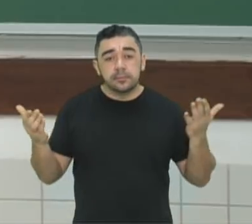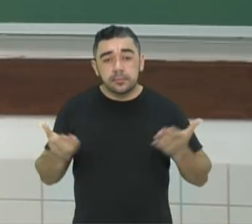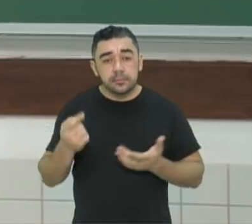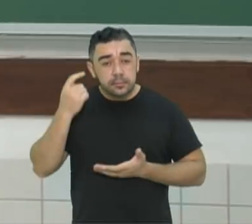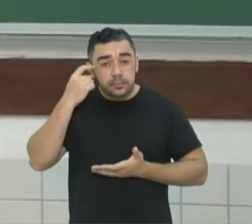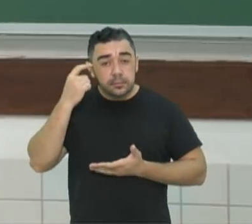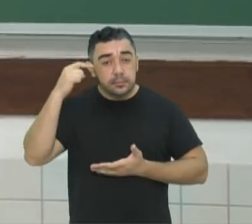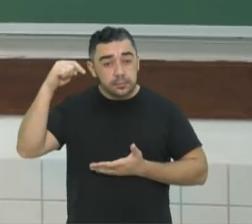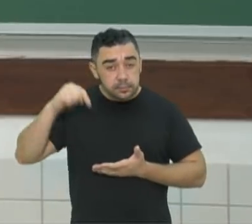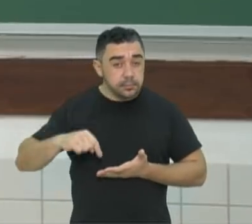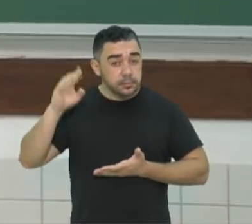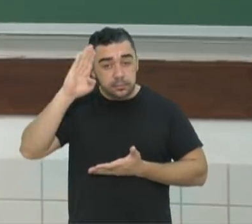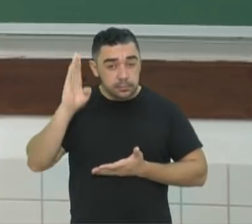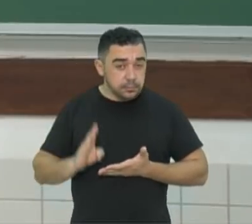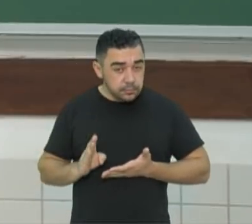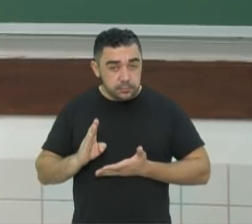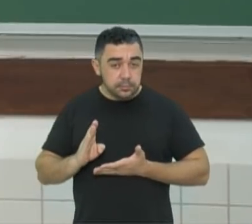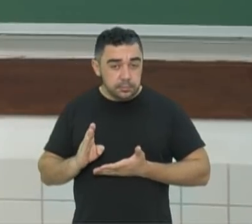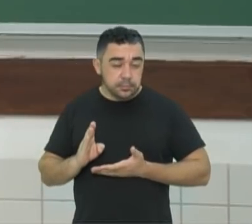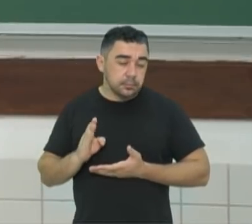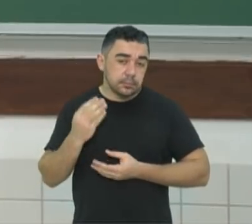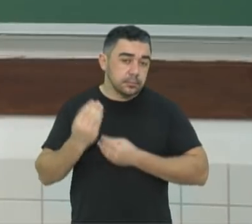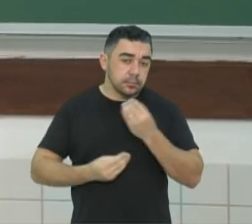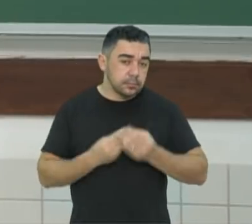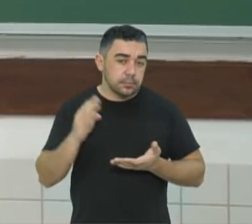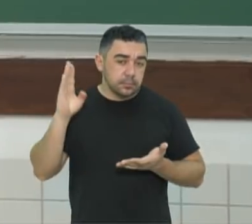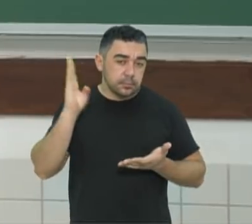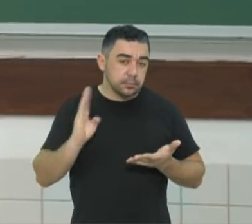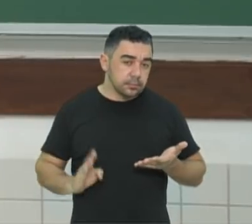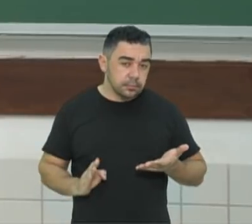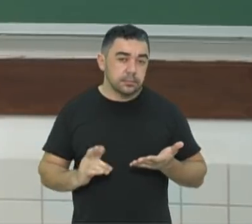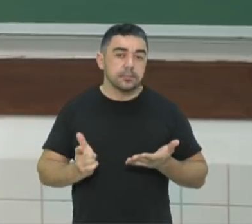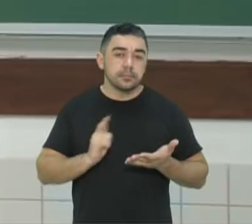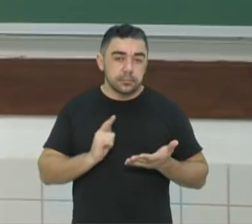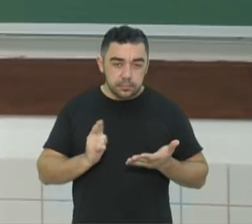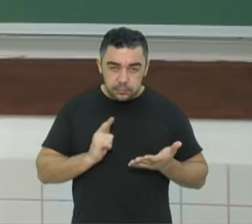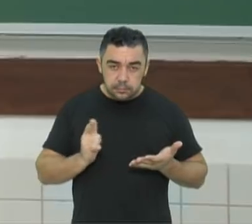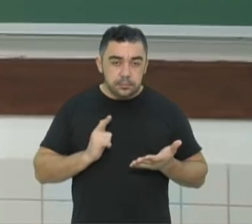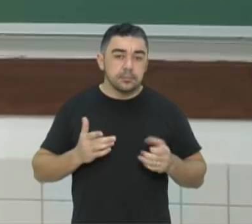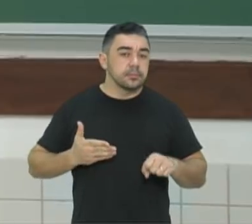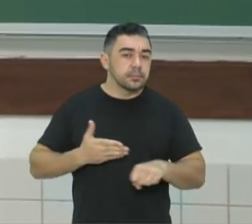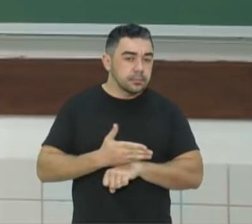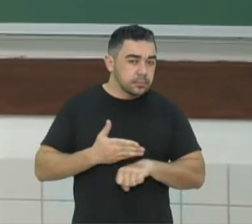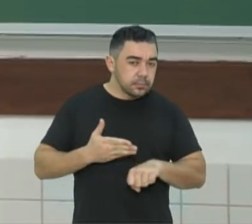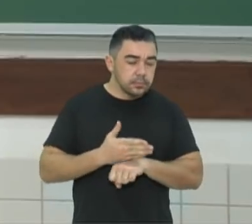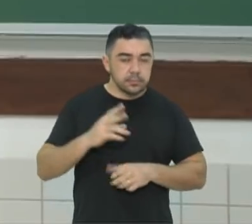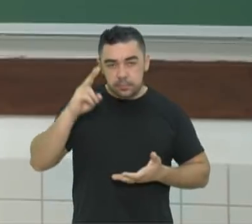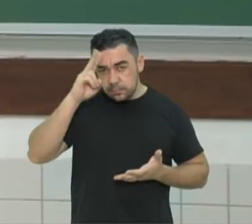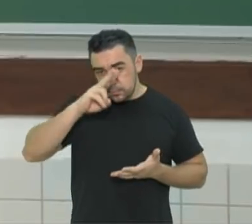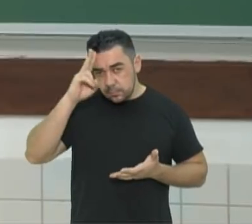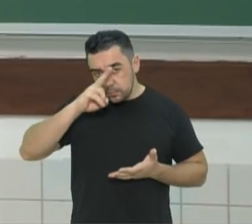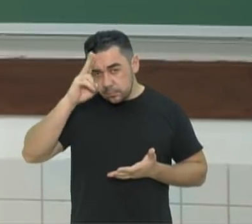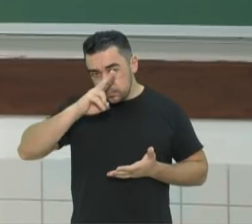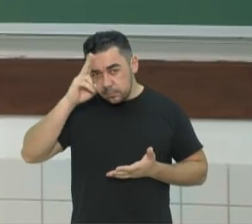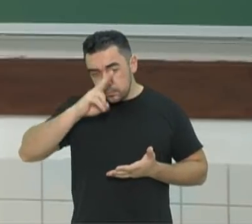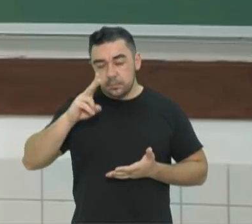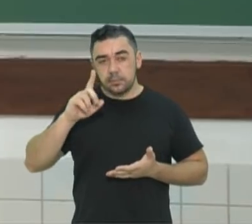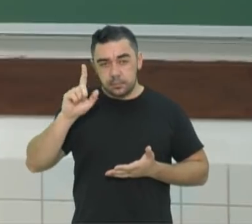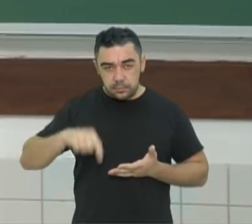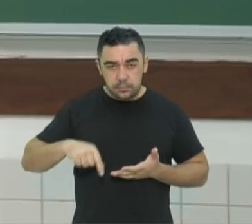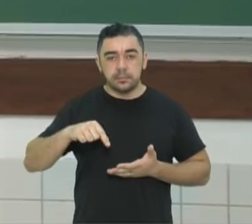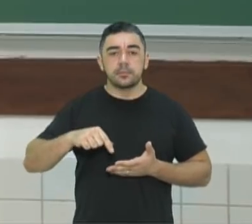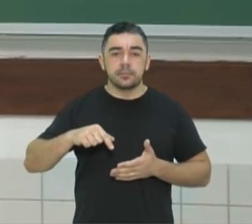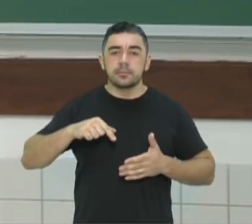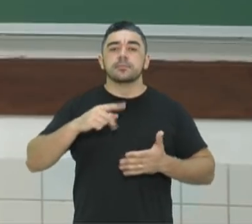pensar na animação no Brasil. E no Brasil, o Brasil tem participado da questão da história da animação,